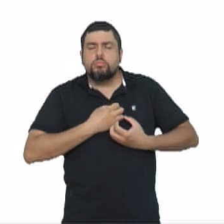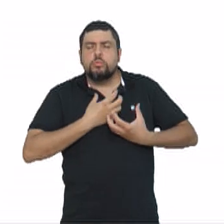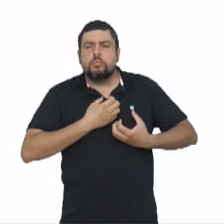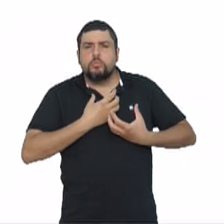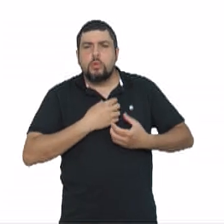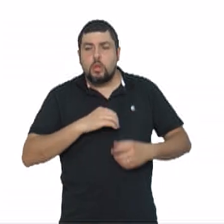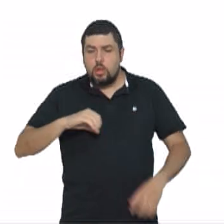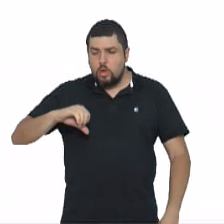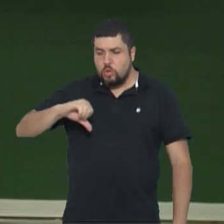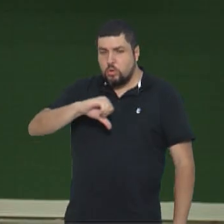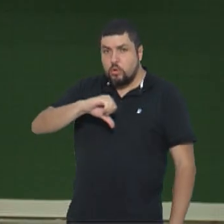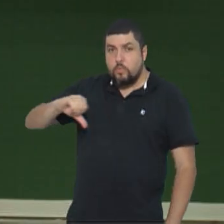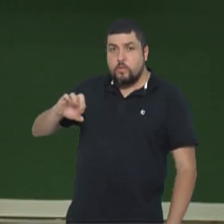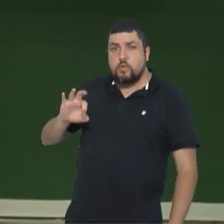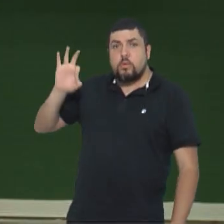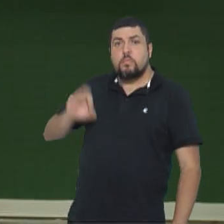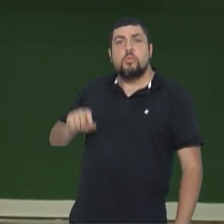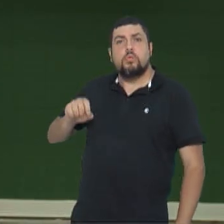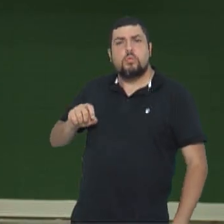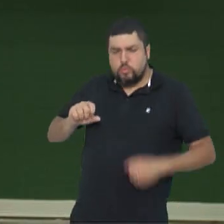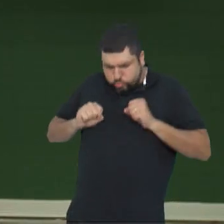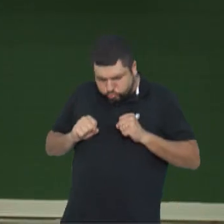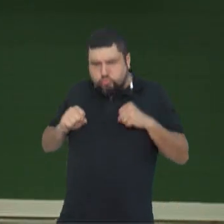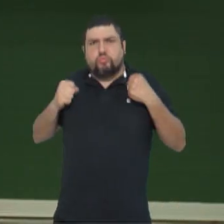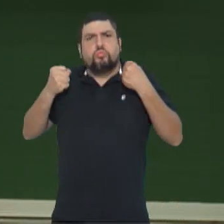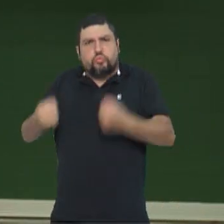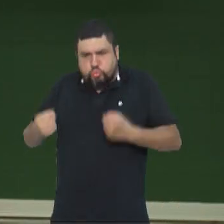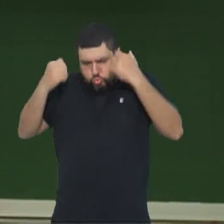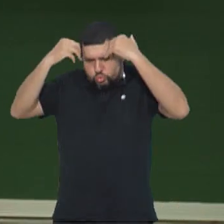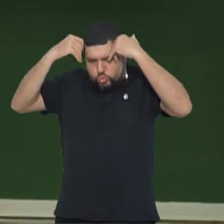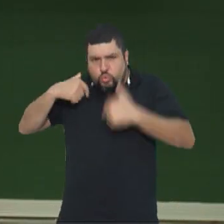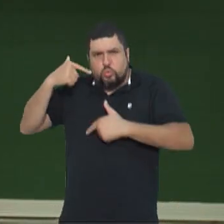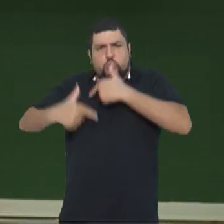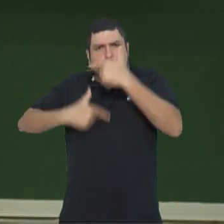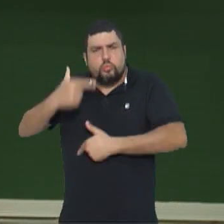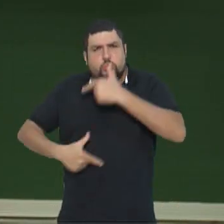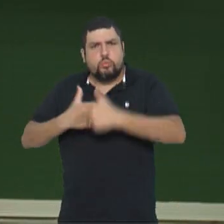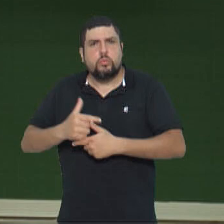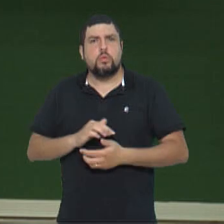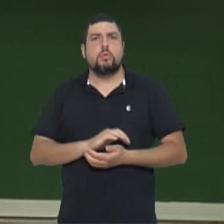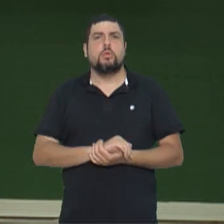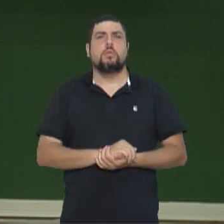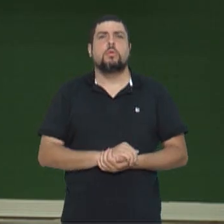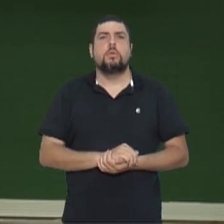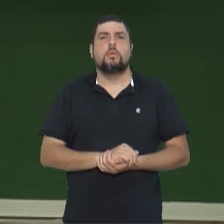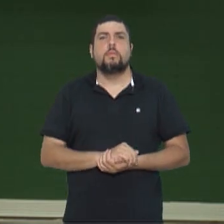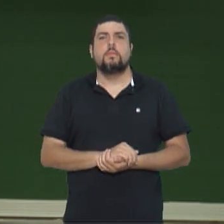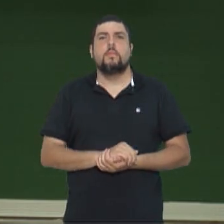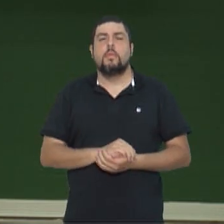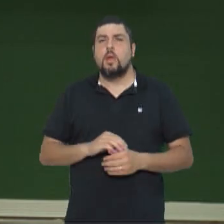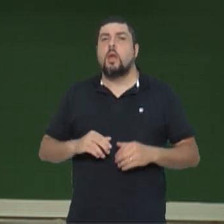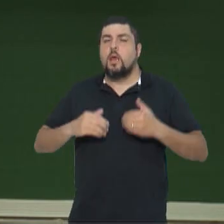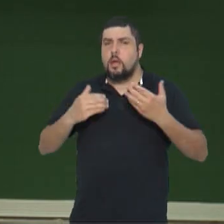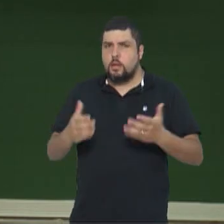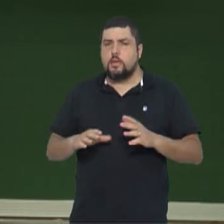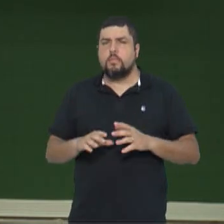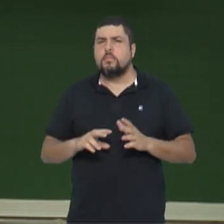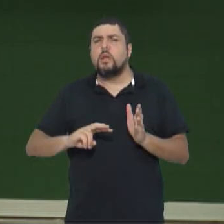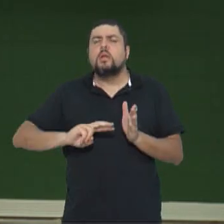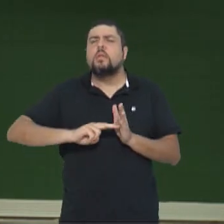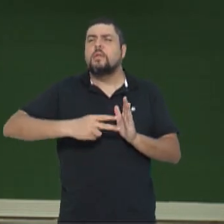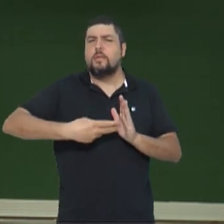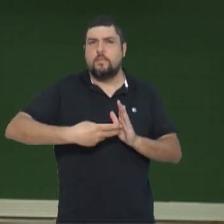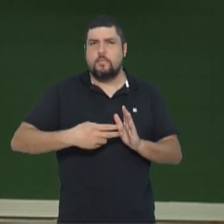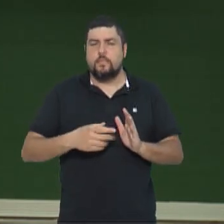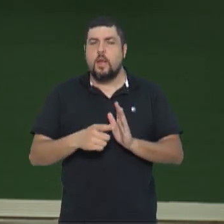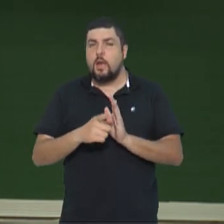99% de transpiração, né? Que isso quer dizer? Mas deixa, antes de você responder isso para mim, vamos ler um pouquinho sobre o